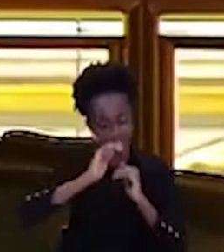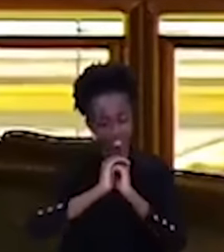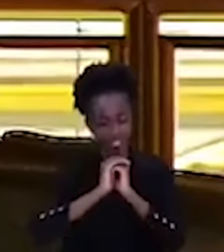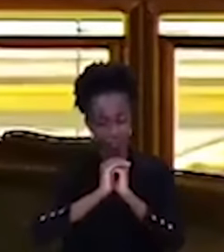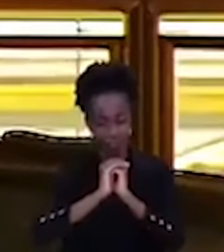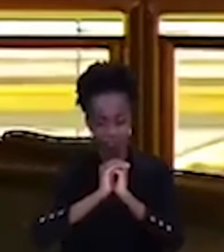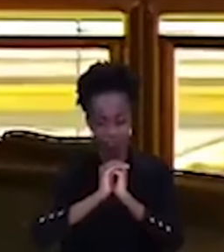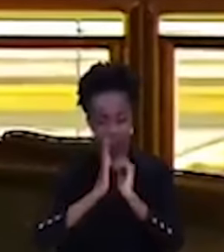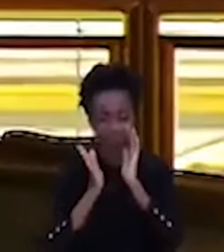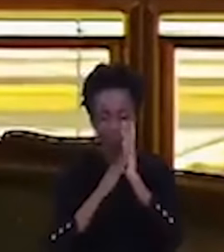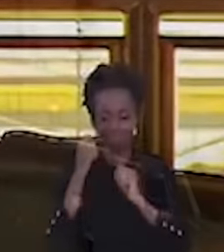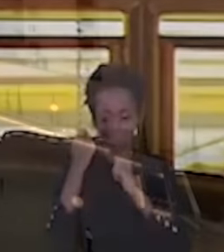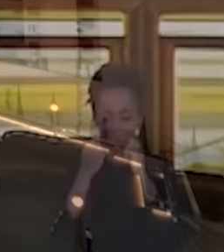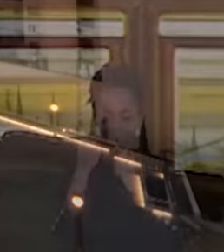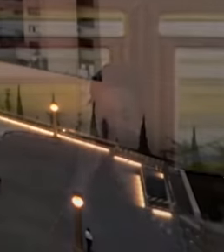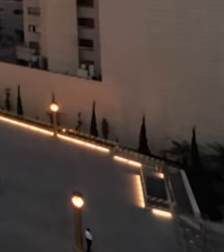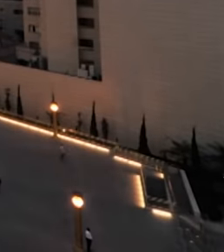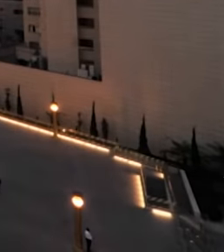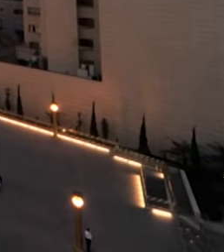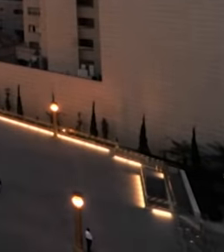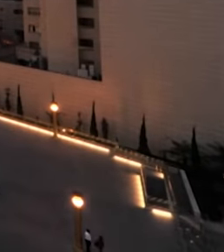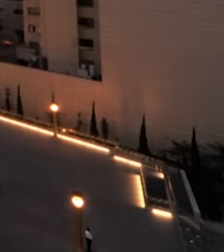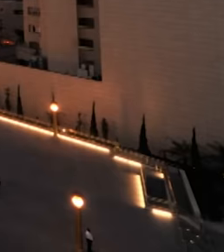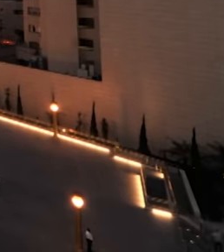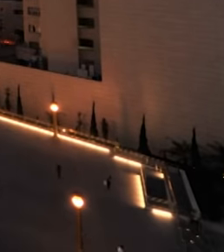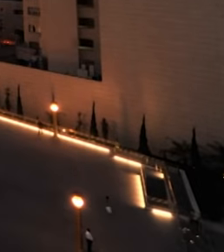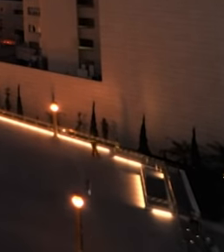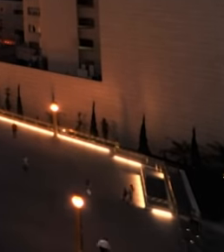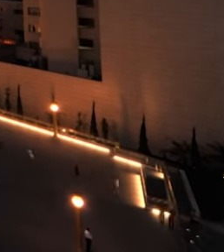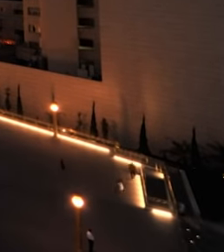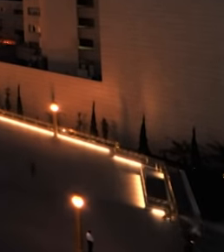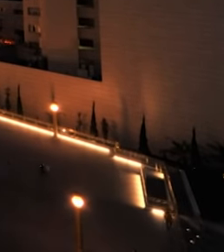amém. Aleluia. Graças a Deus.